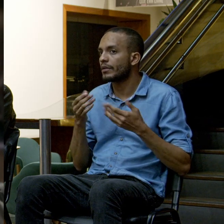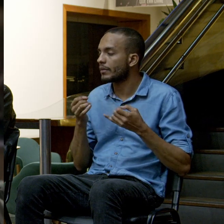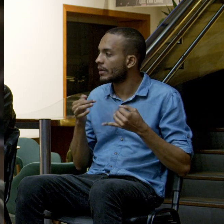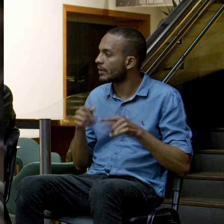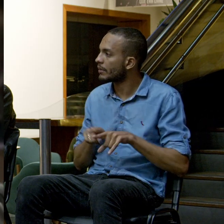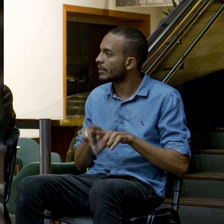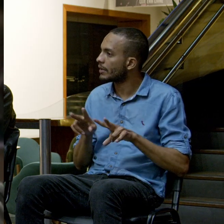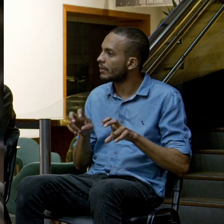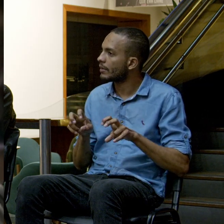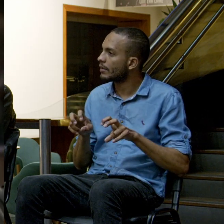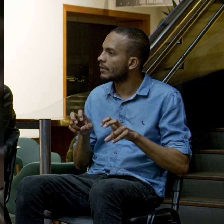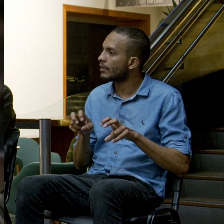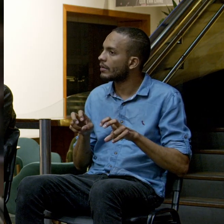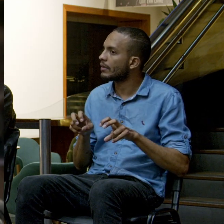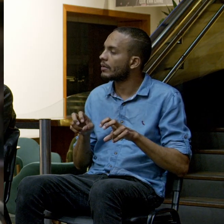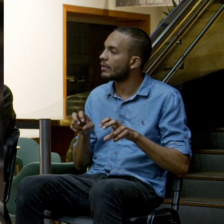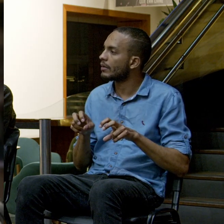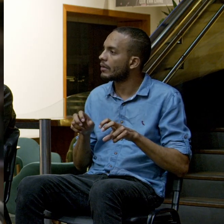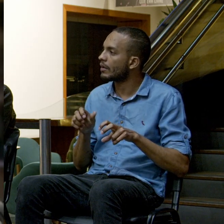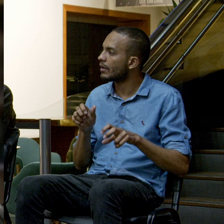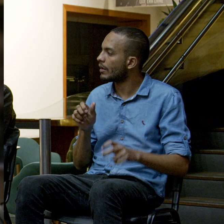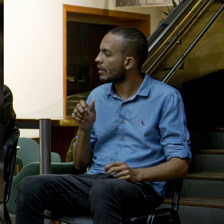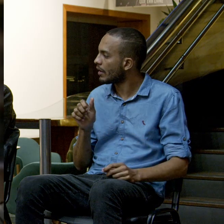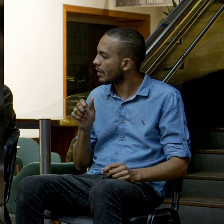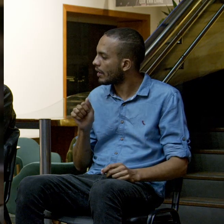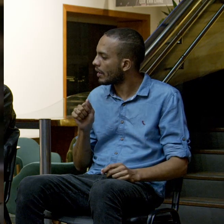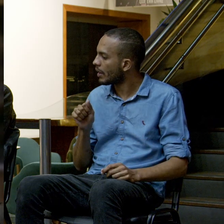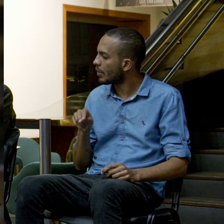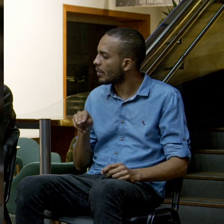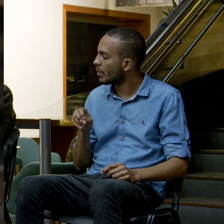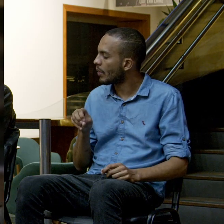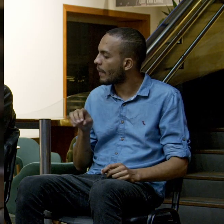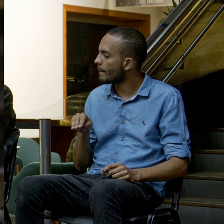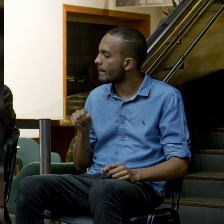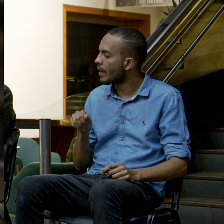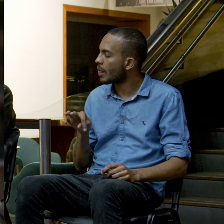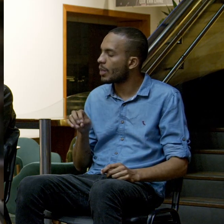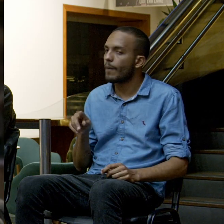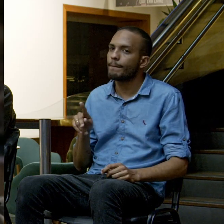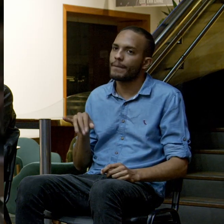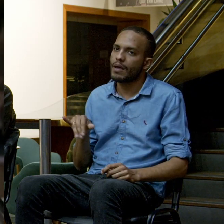questão da onomatopeia, a figura de linguagem que